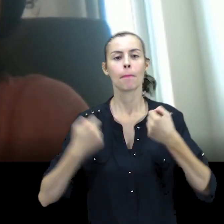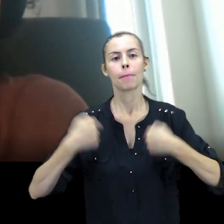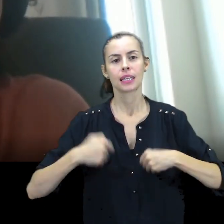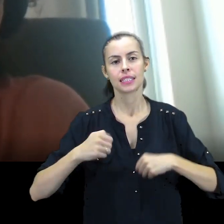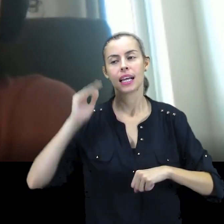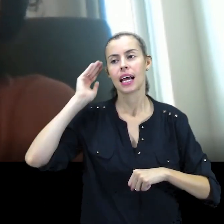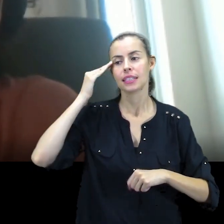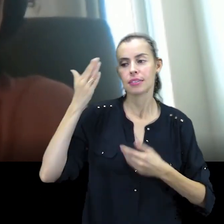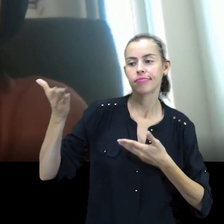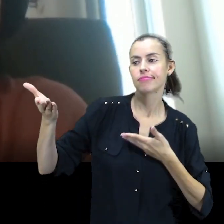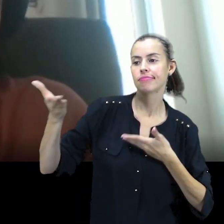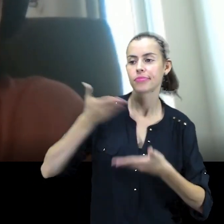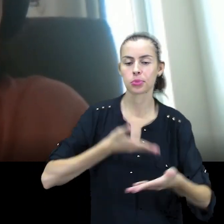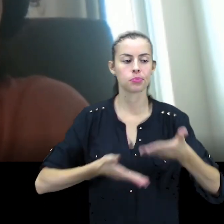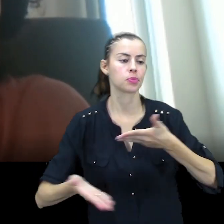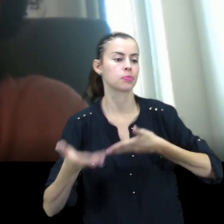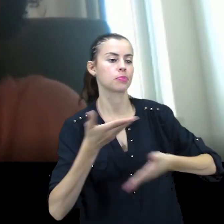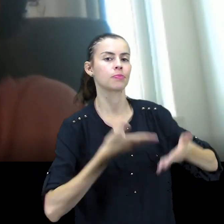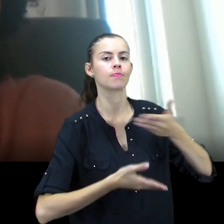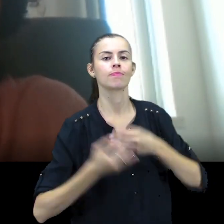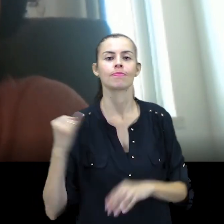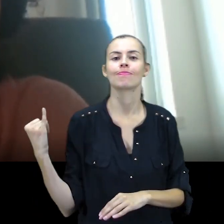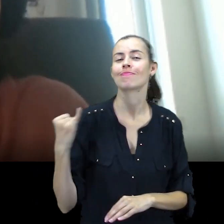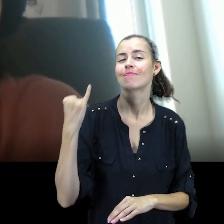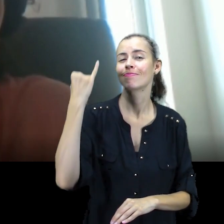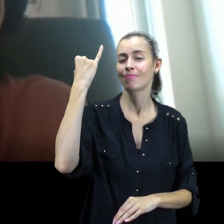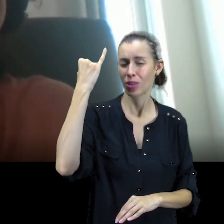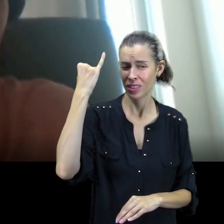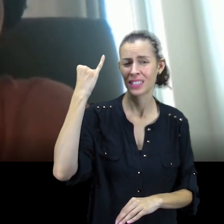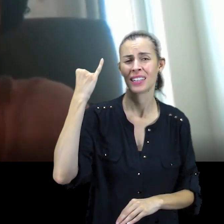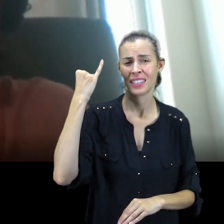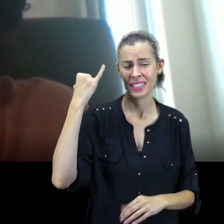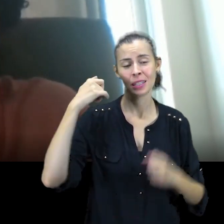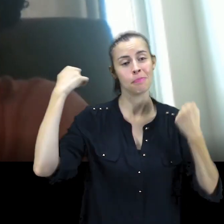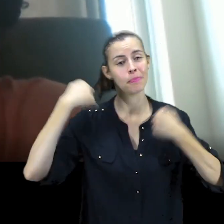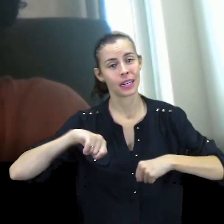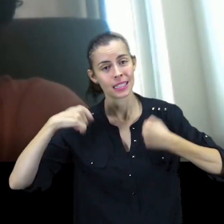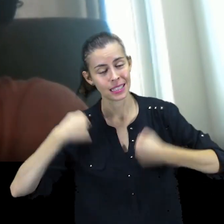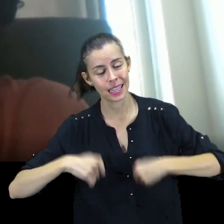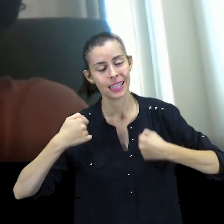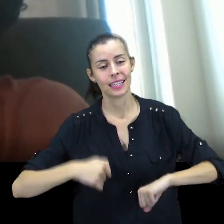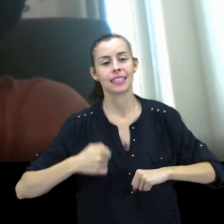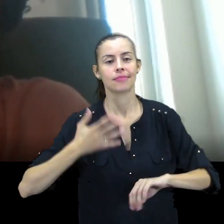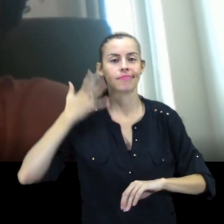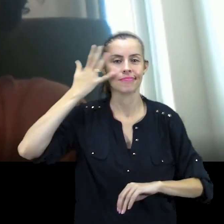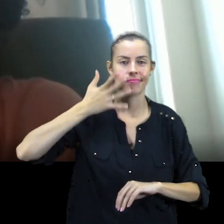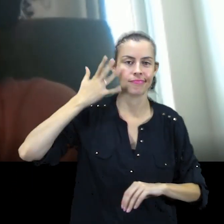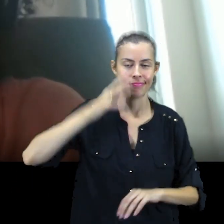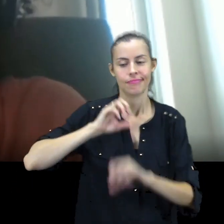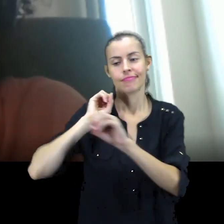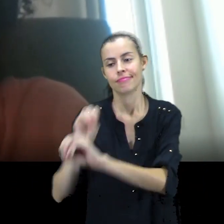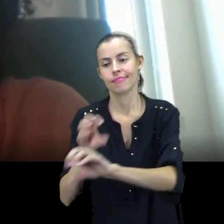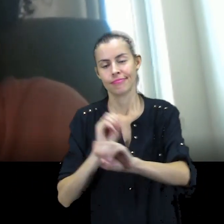mais de 100 cursos de graduação. Então, existem muitas realidades dentro de uma universidade só,